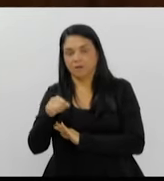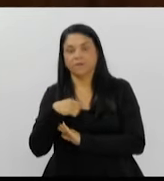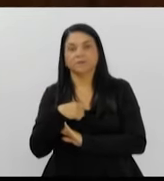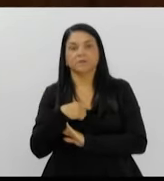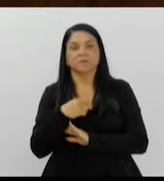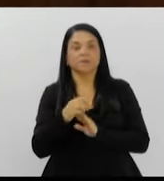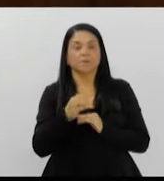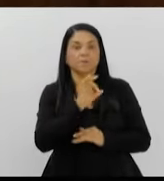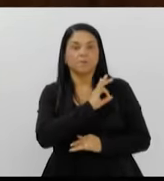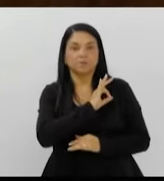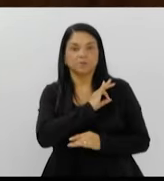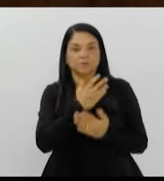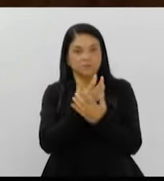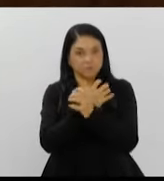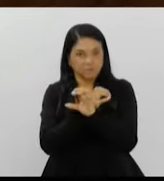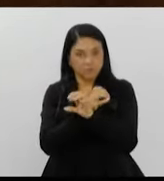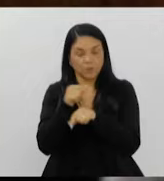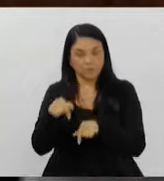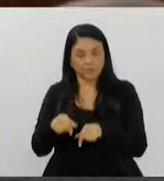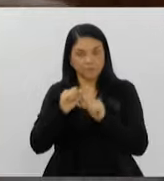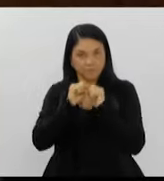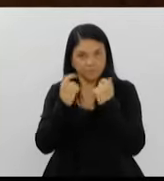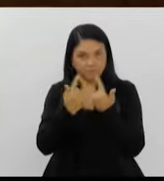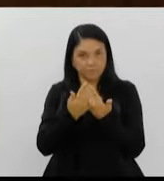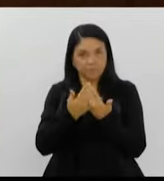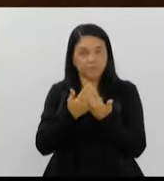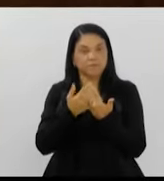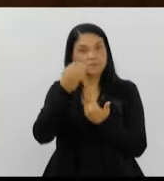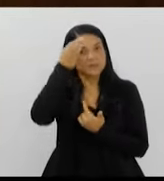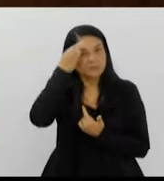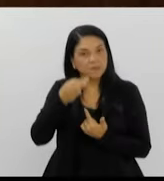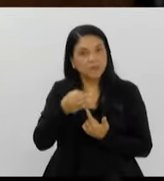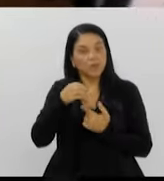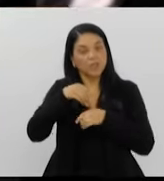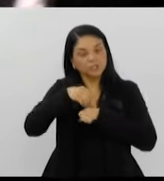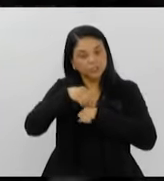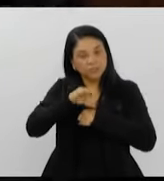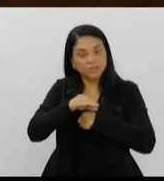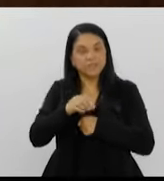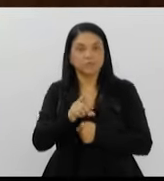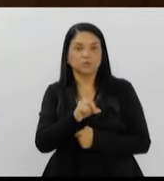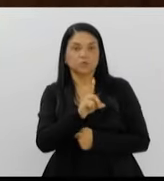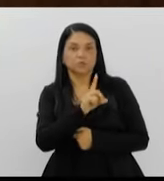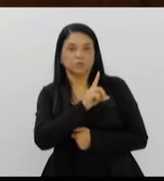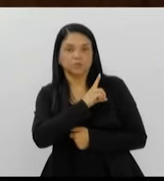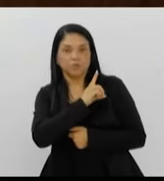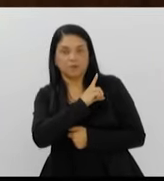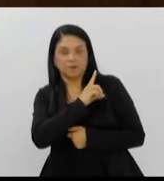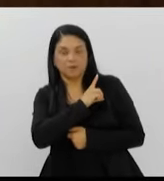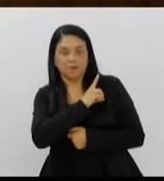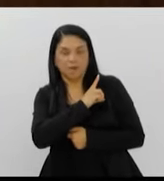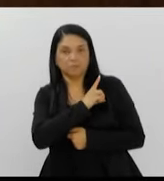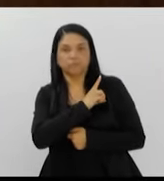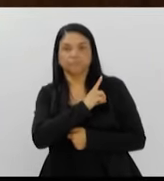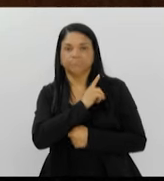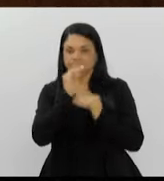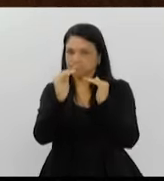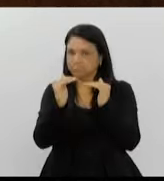até a casa entendeu por ser a indicação de um delegado renomado